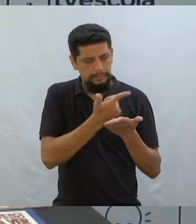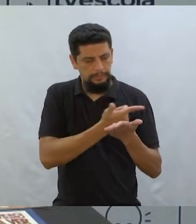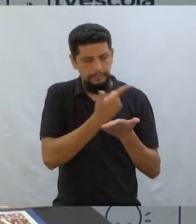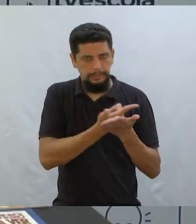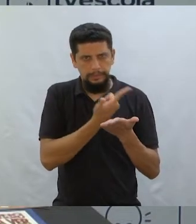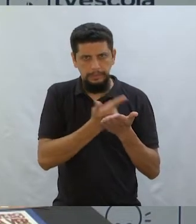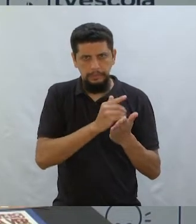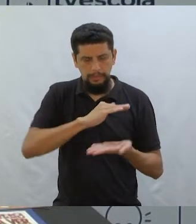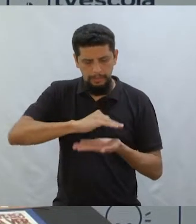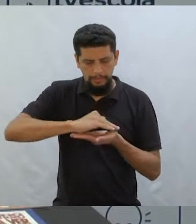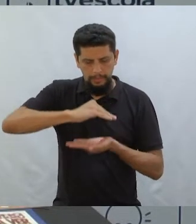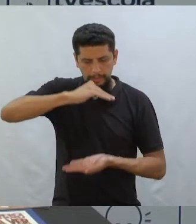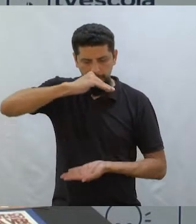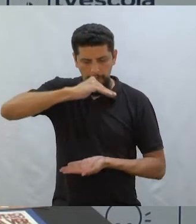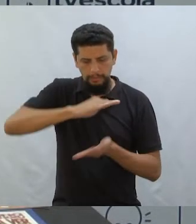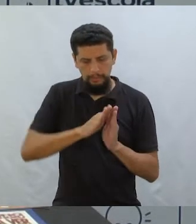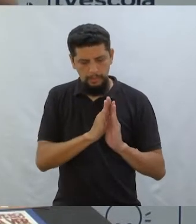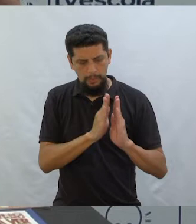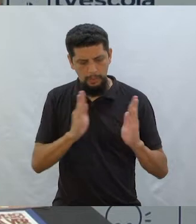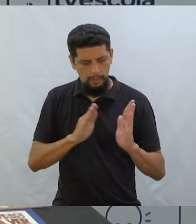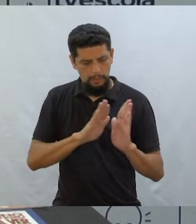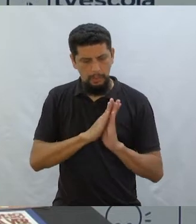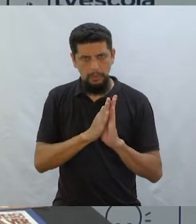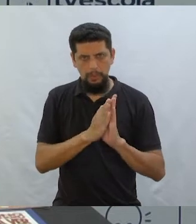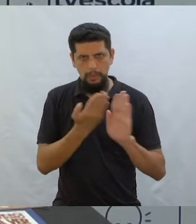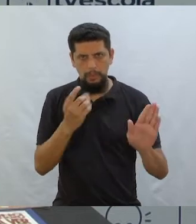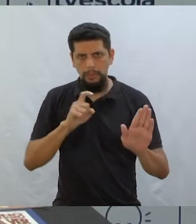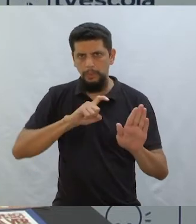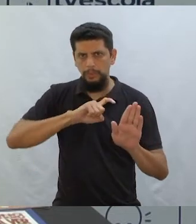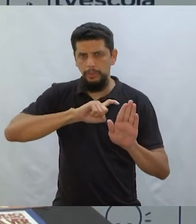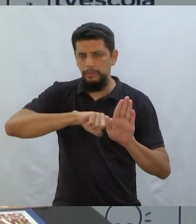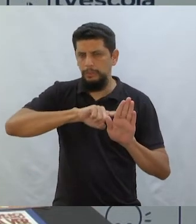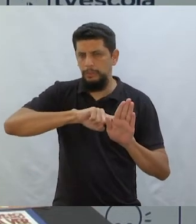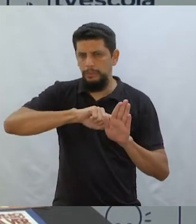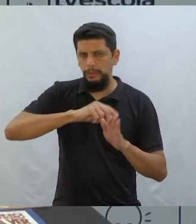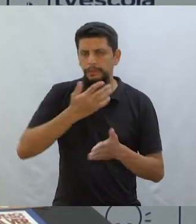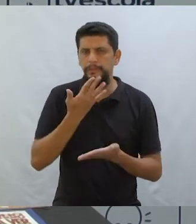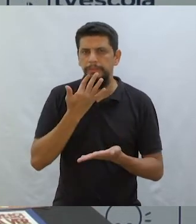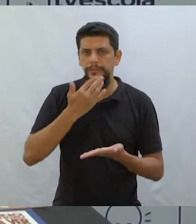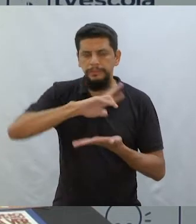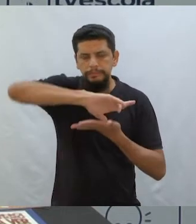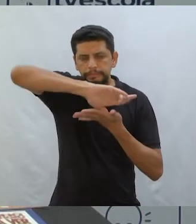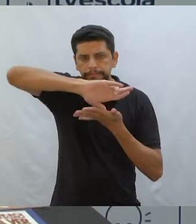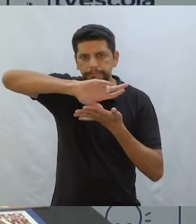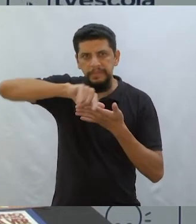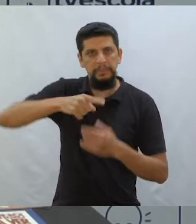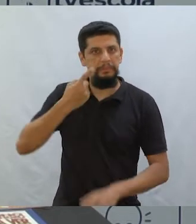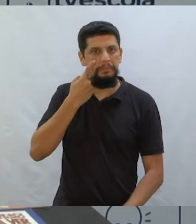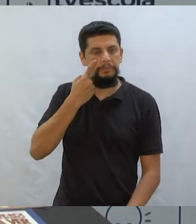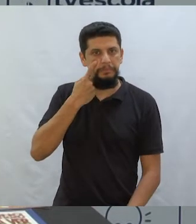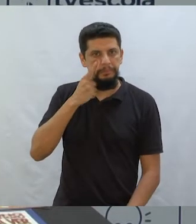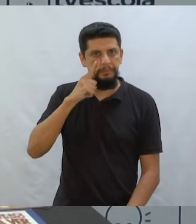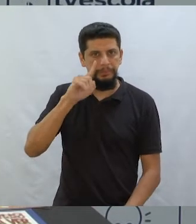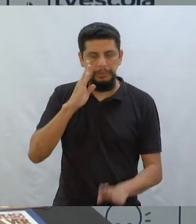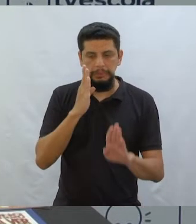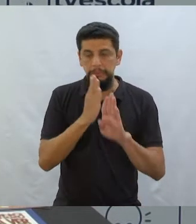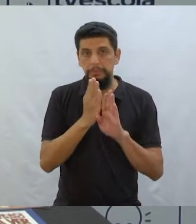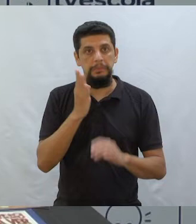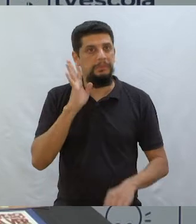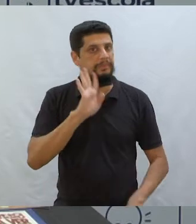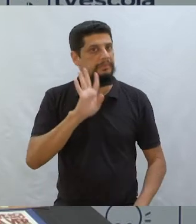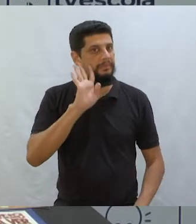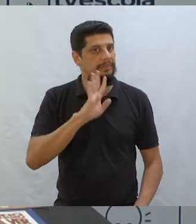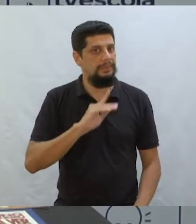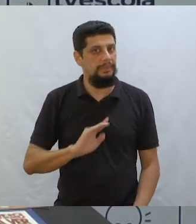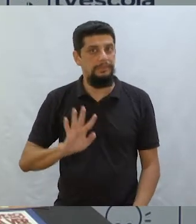os tamanhos de capas de todas as cores Olha que descoberta do